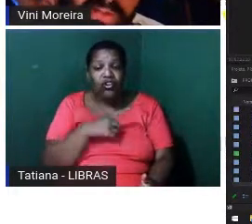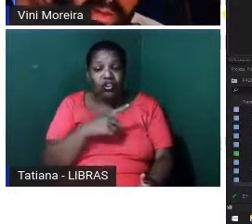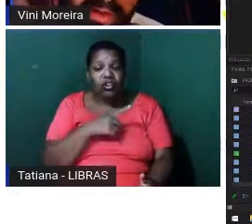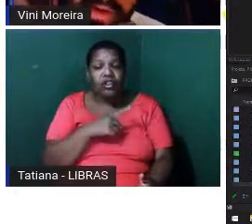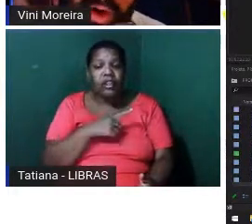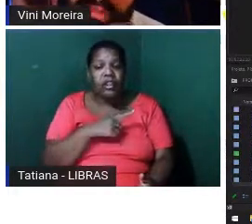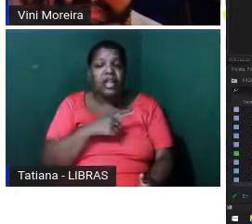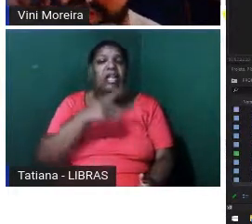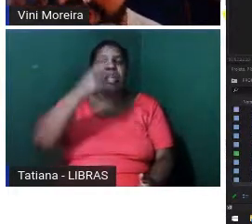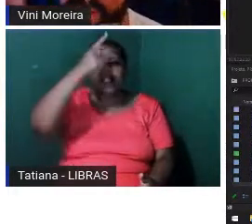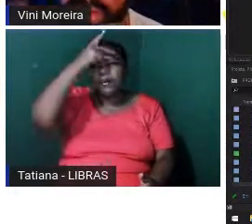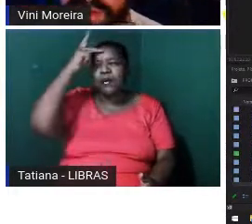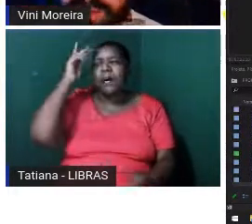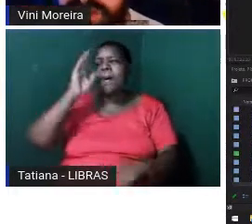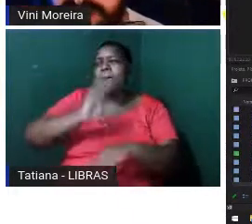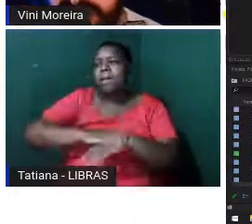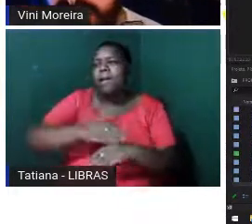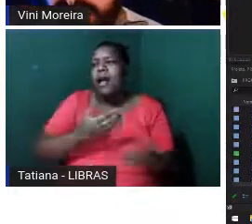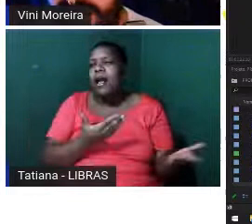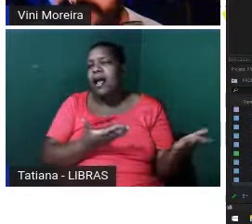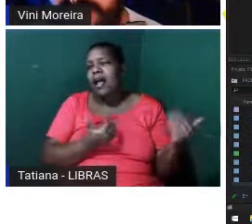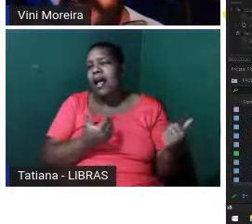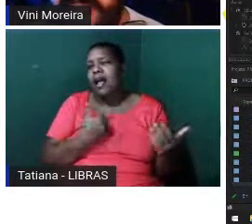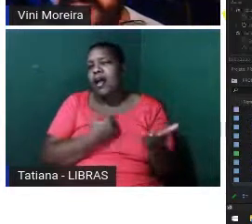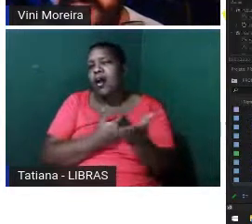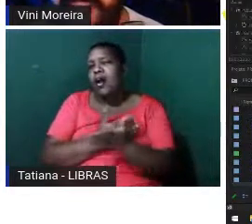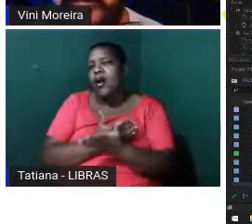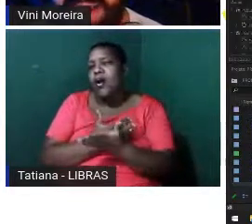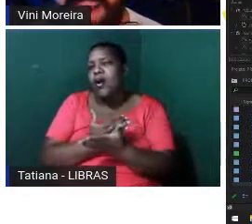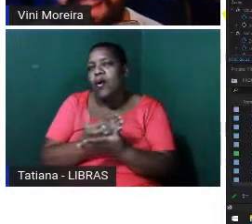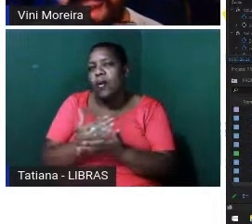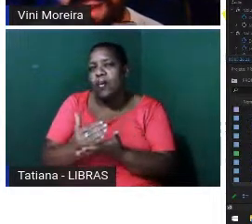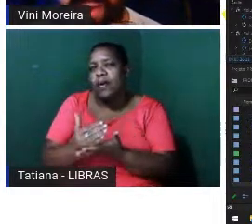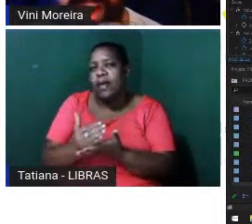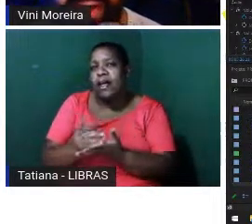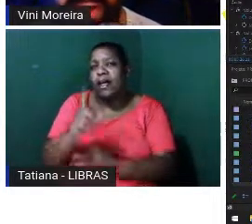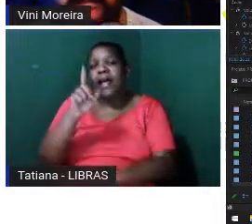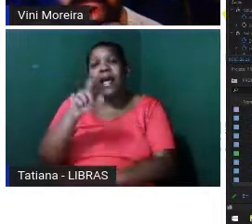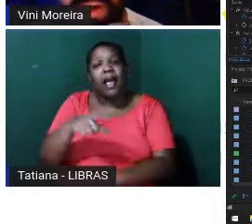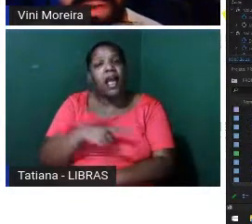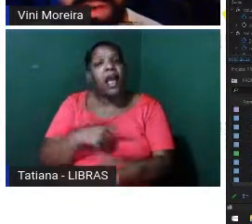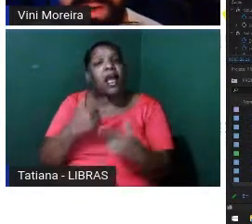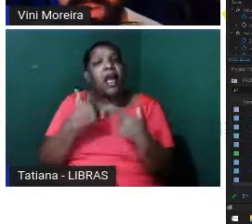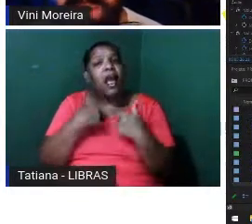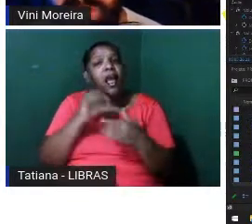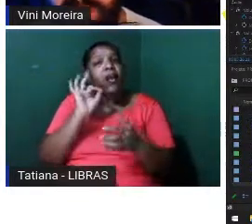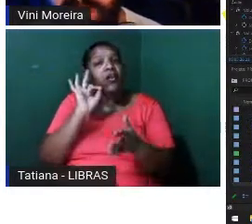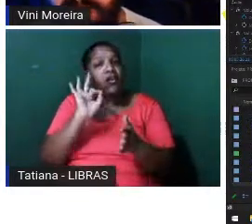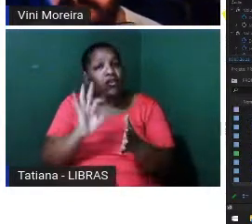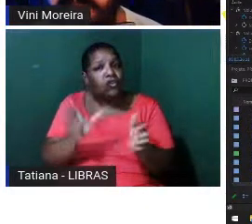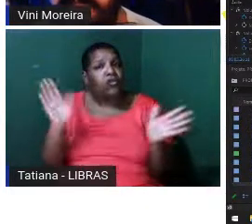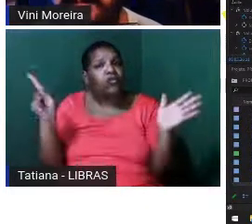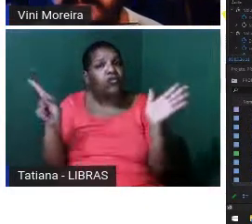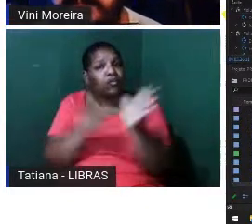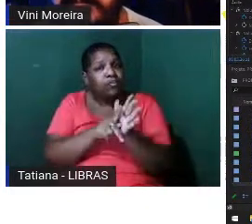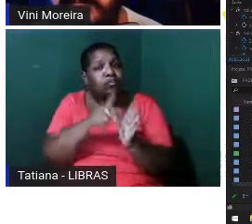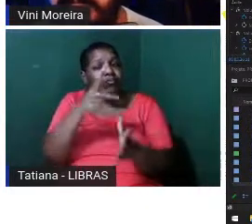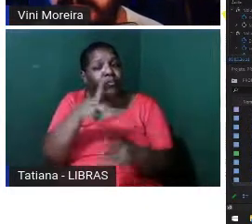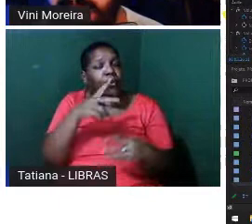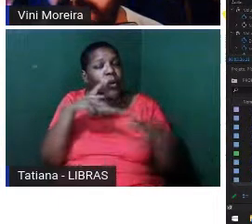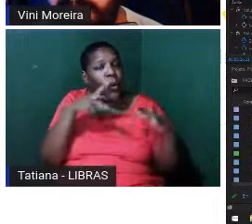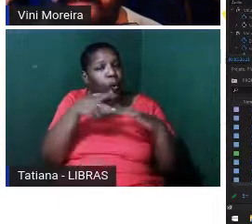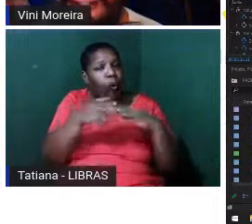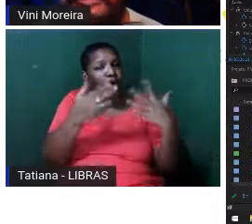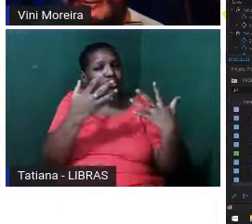gente bem mais nova do que quando eu tava começando a estar que já tem essa linguagem do corte seco muito